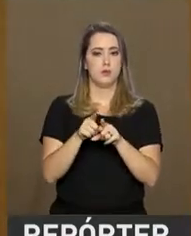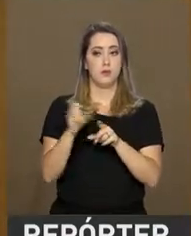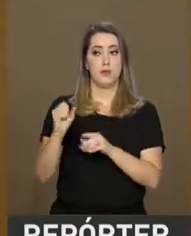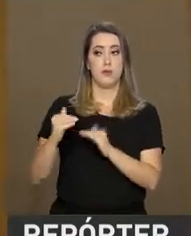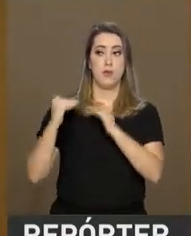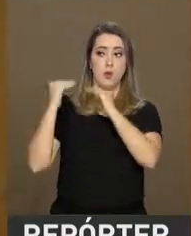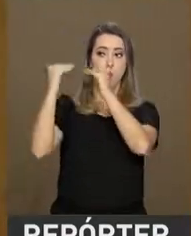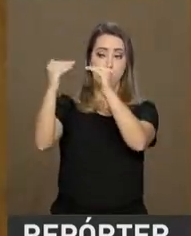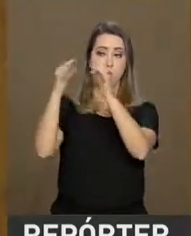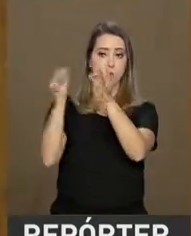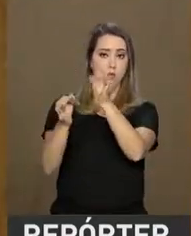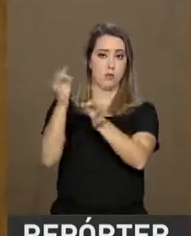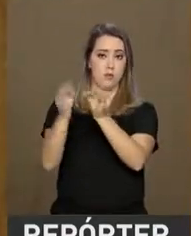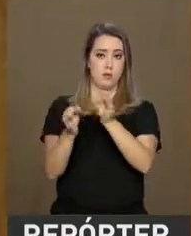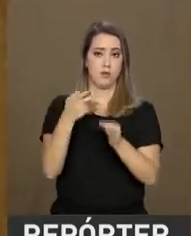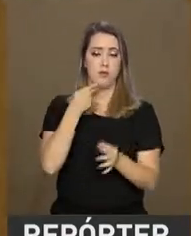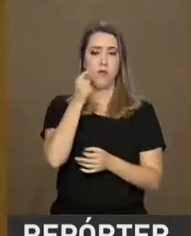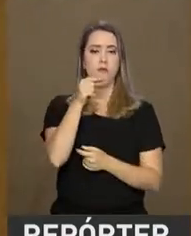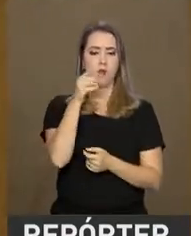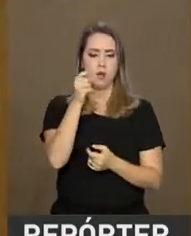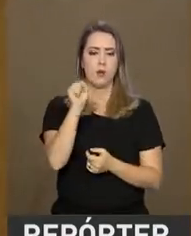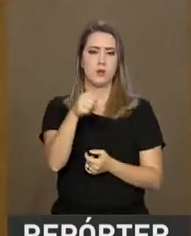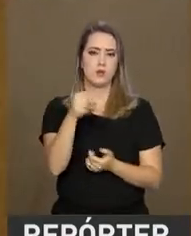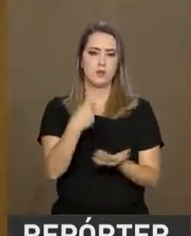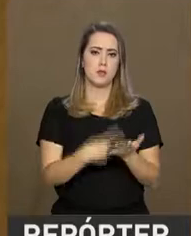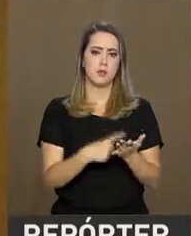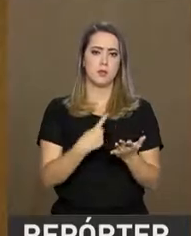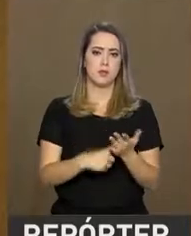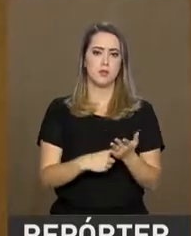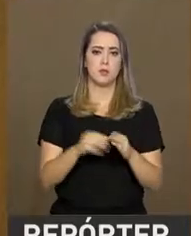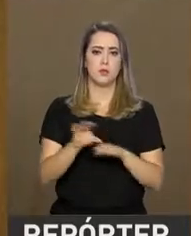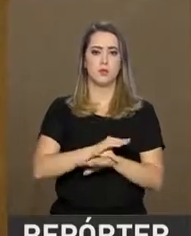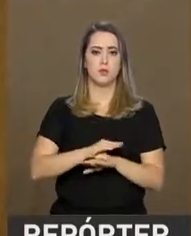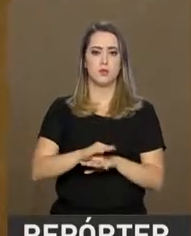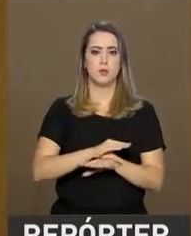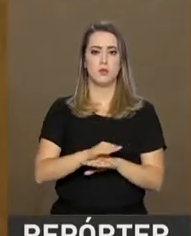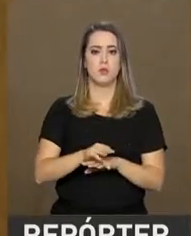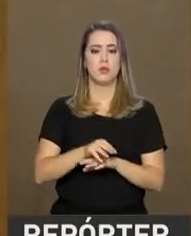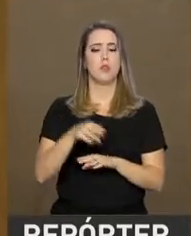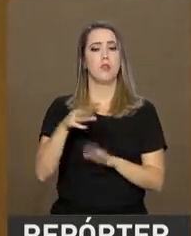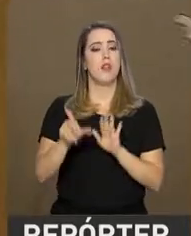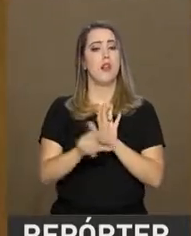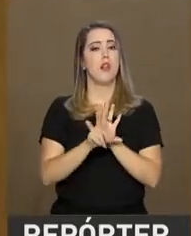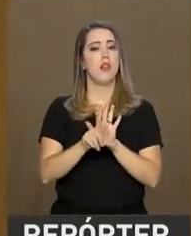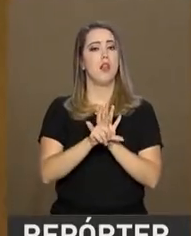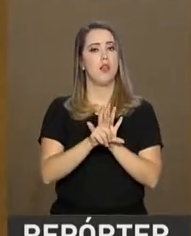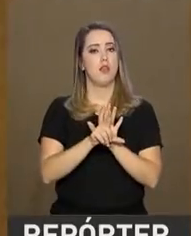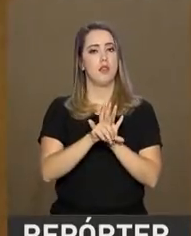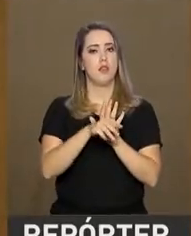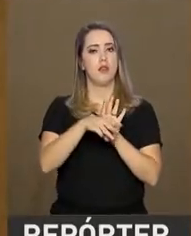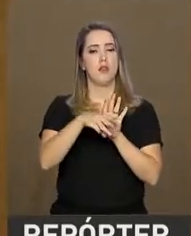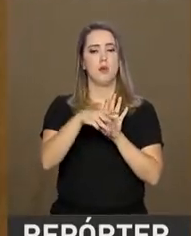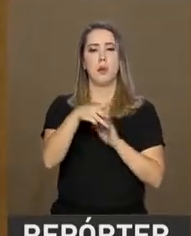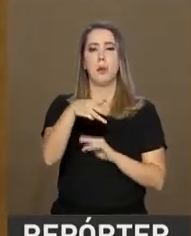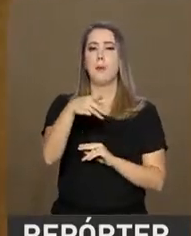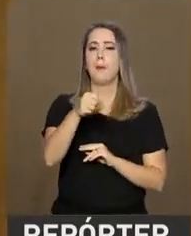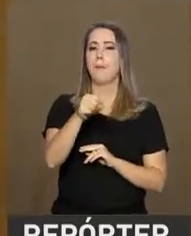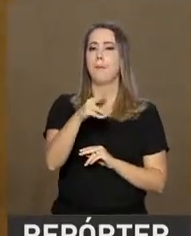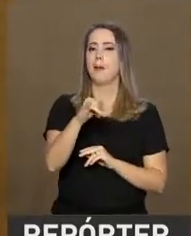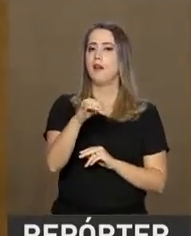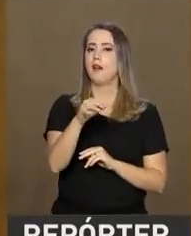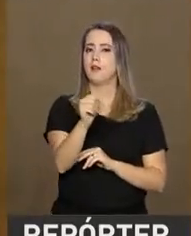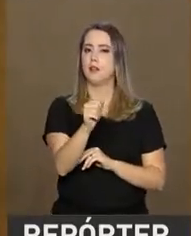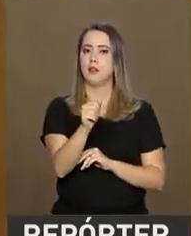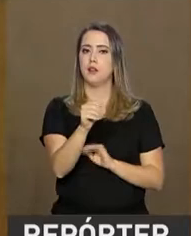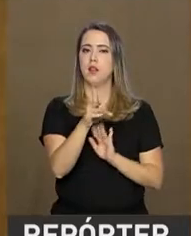cônsul consolidou de uma vez por todas não é a constitucionalidade da lei maria maria da penha um grande avanço para aquelas mulheres que estão sujeito